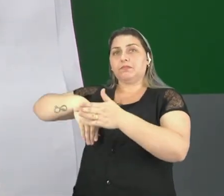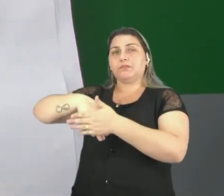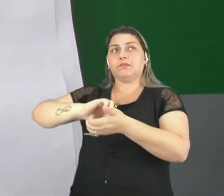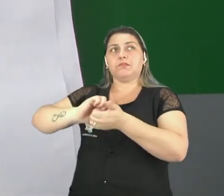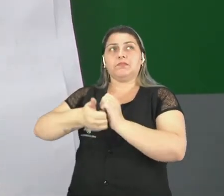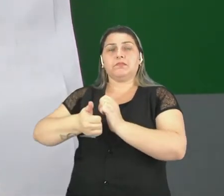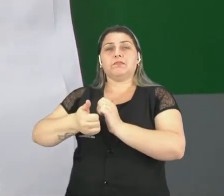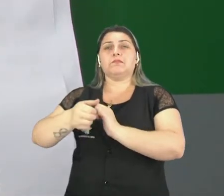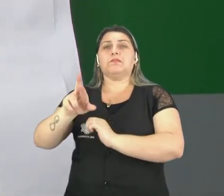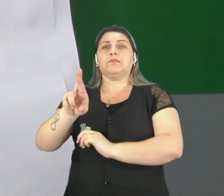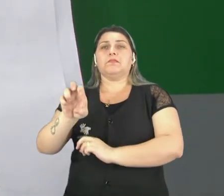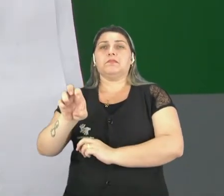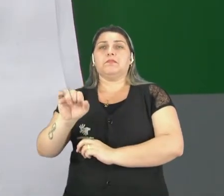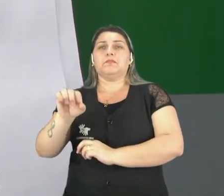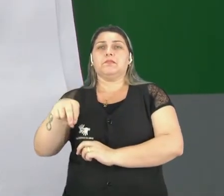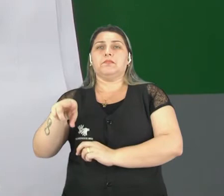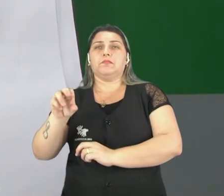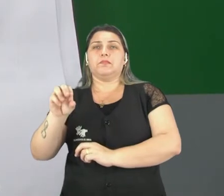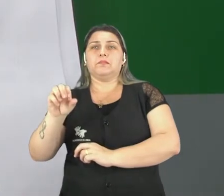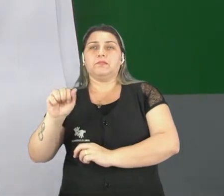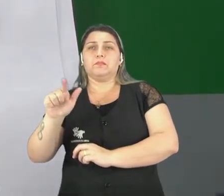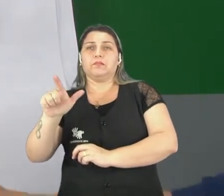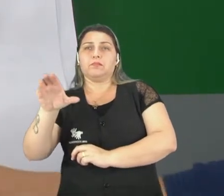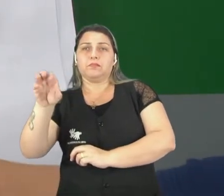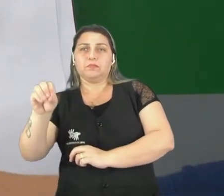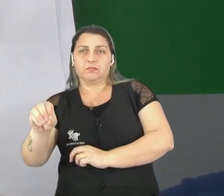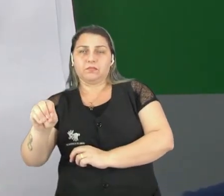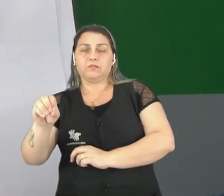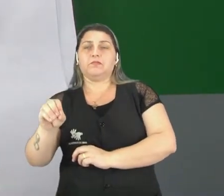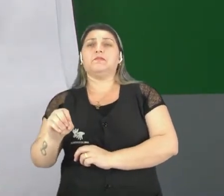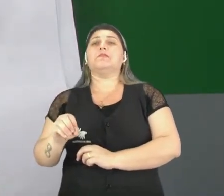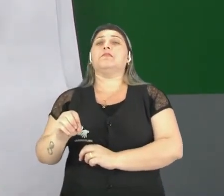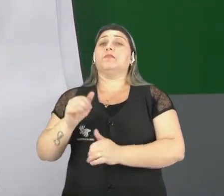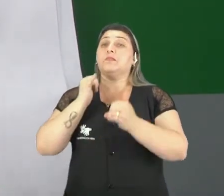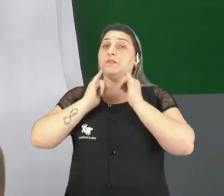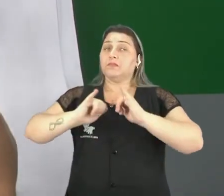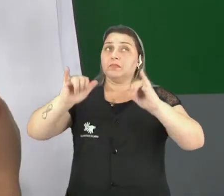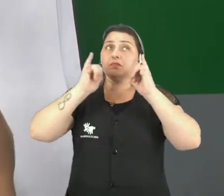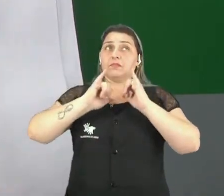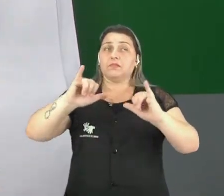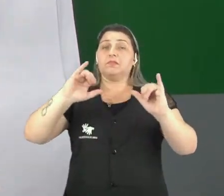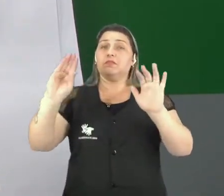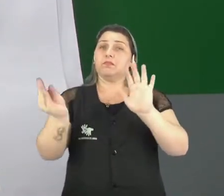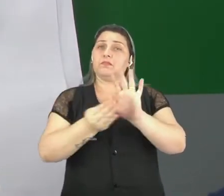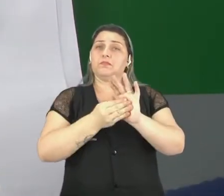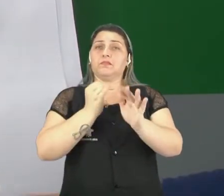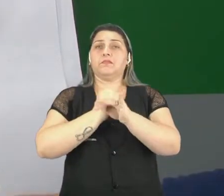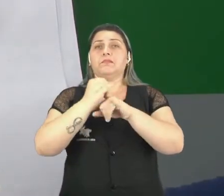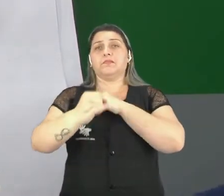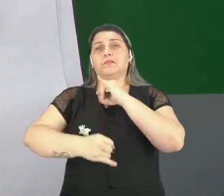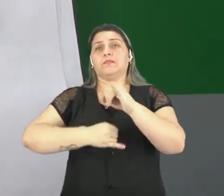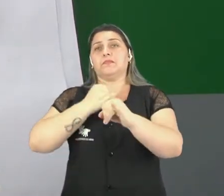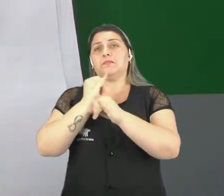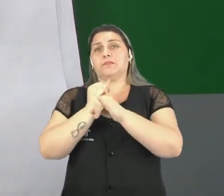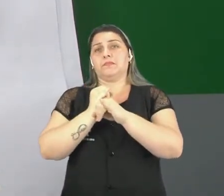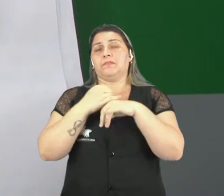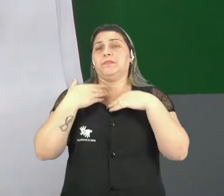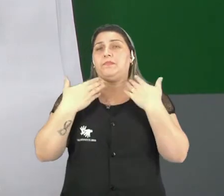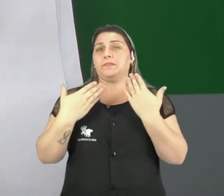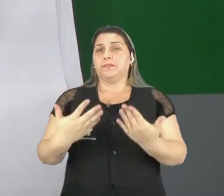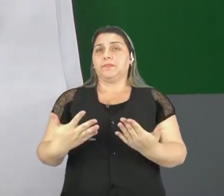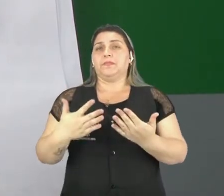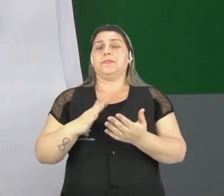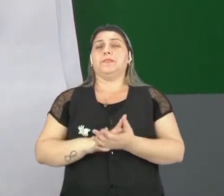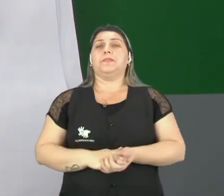Reinaldo, o ídolo do Atlético Mineiro. Essa notícia aqui, ela foi veiculada aqui, ó, na internet, tá? A gente